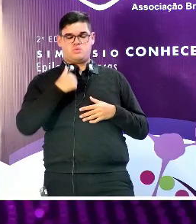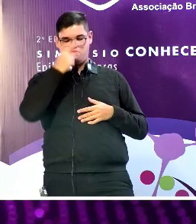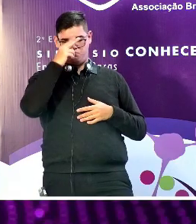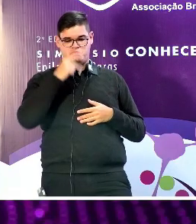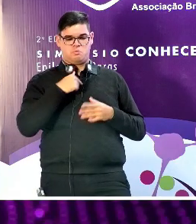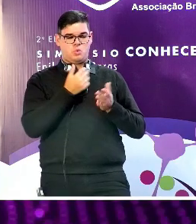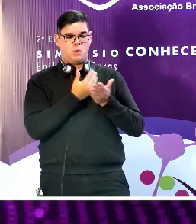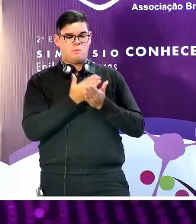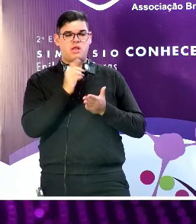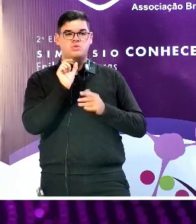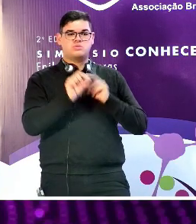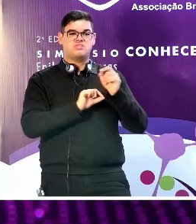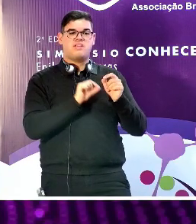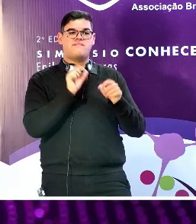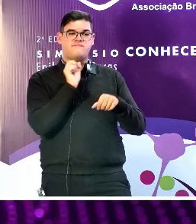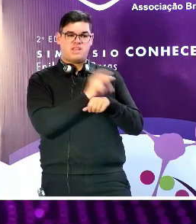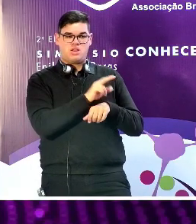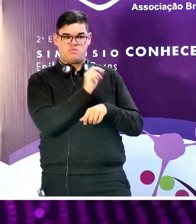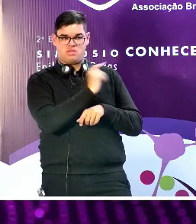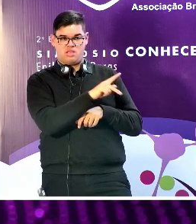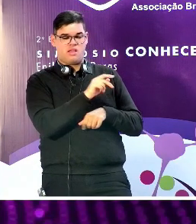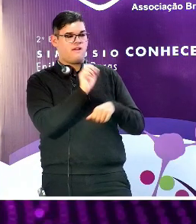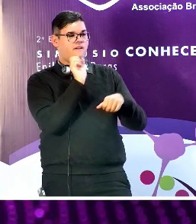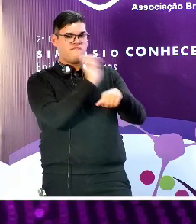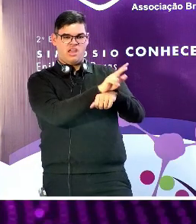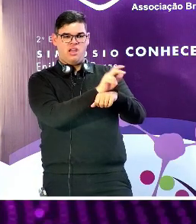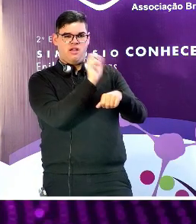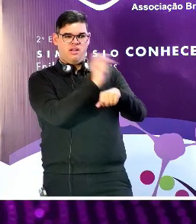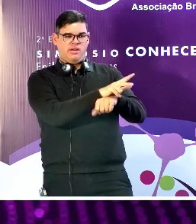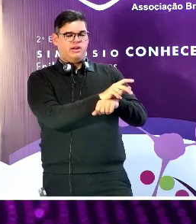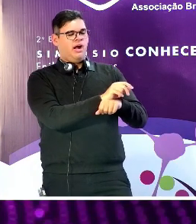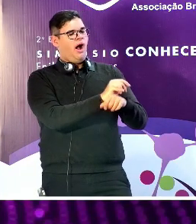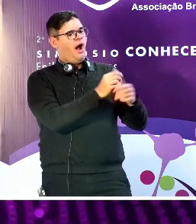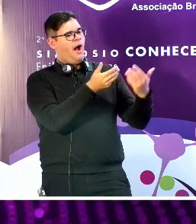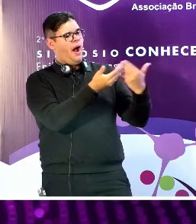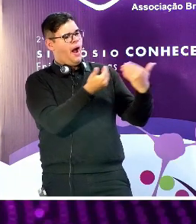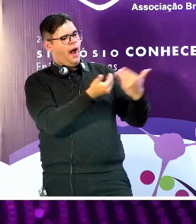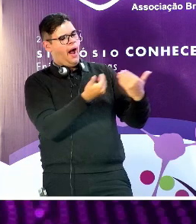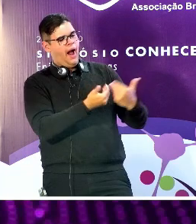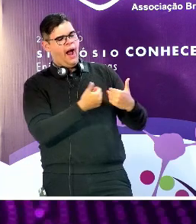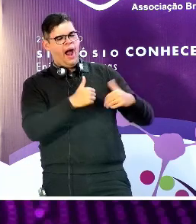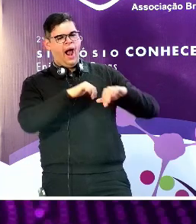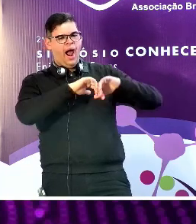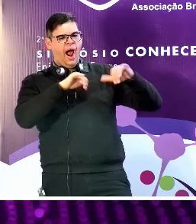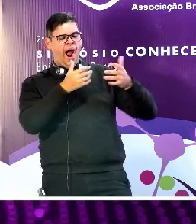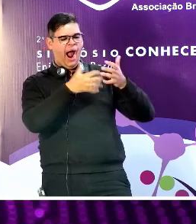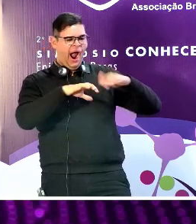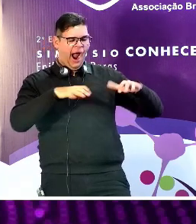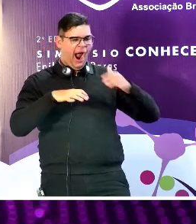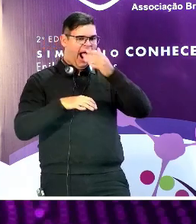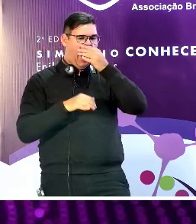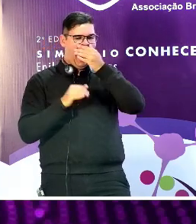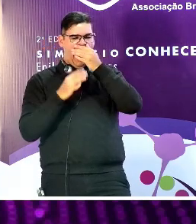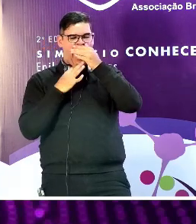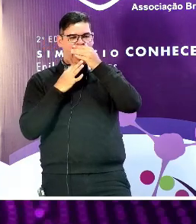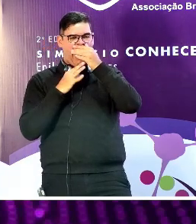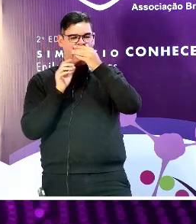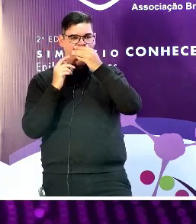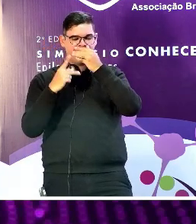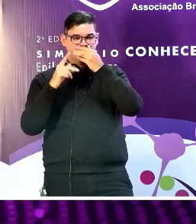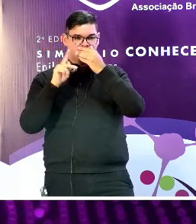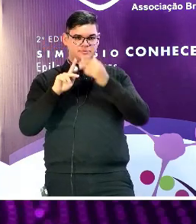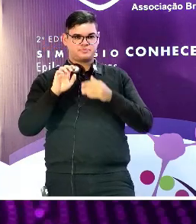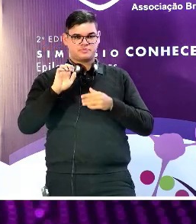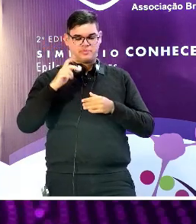desse veneno e vai ficando com os compostos que são os peptídeos. Todo mundo conhece essa classe de peptídeos, porque agora ela ficou